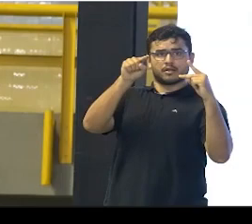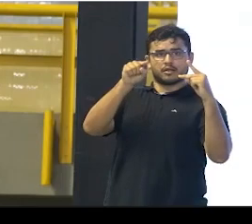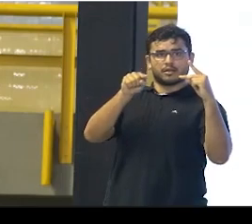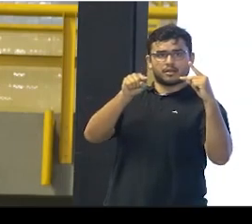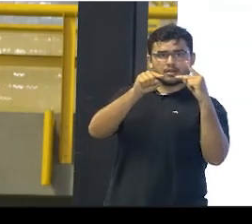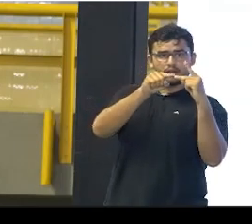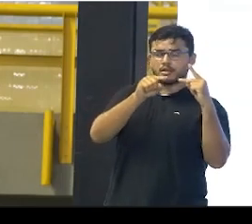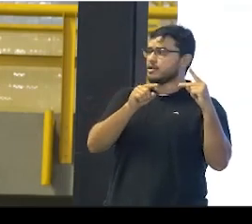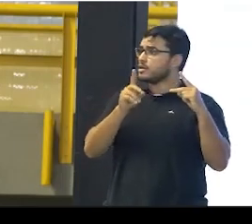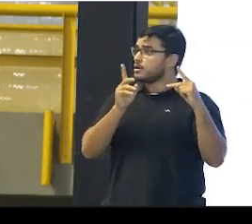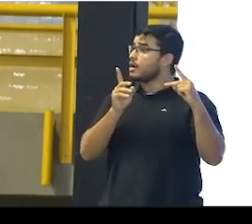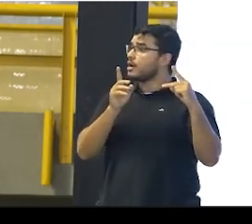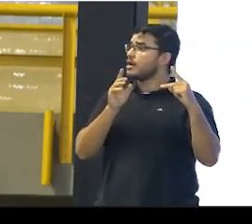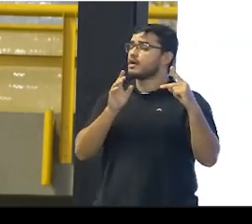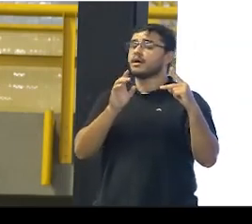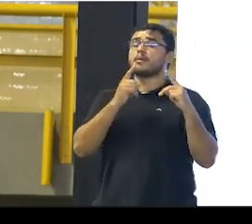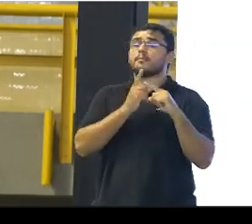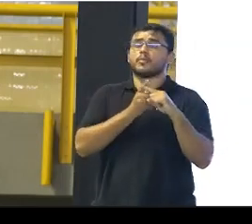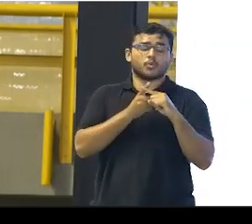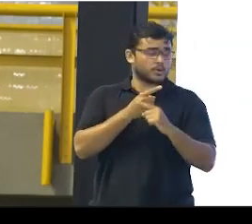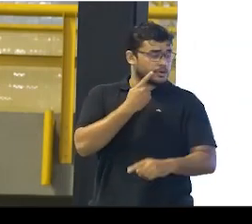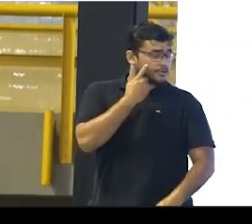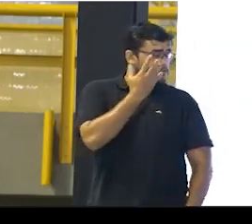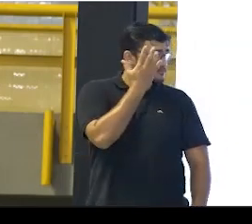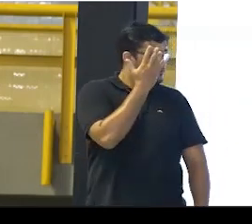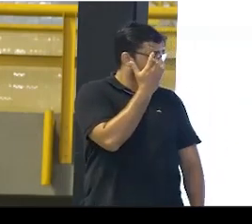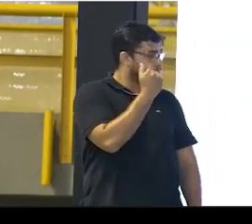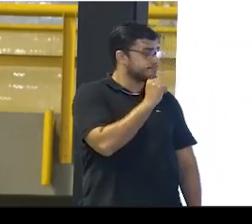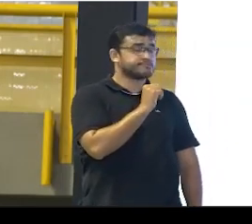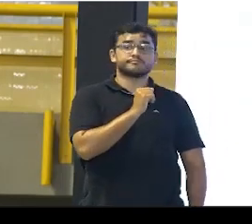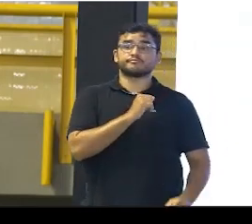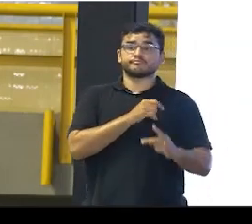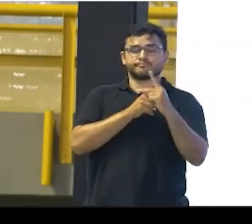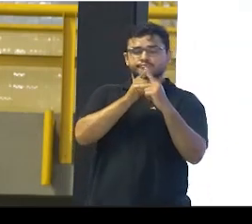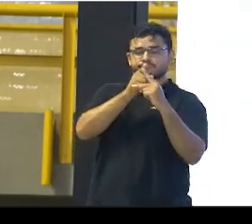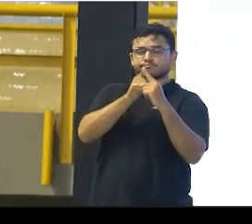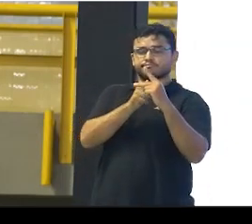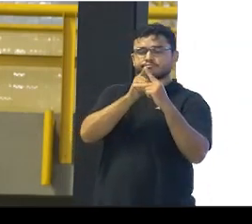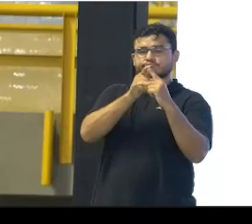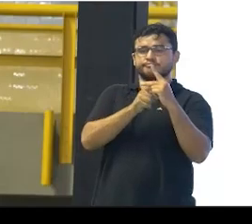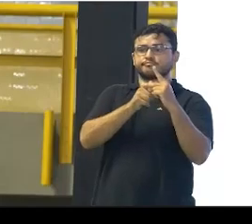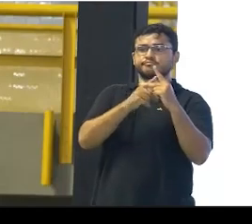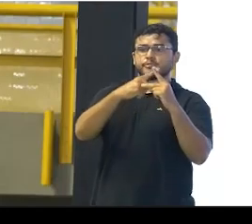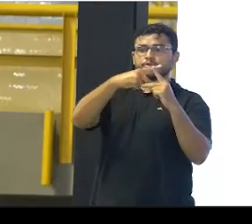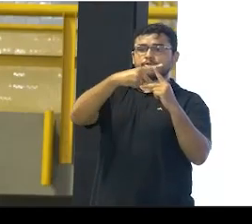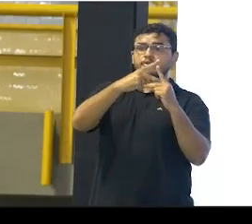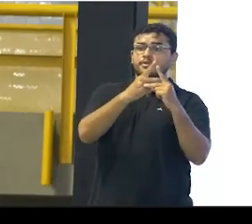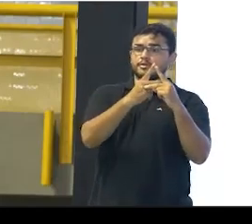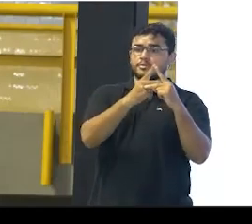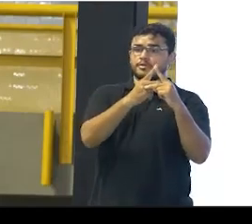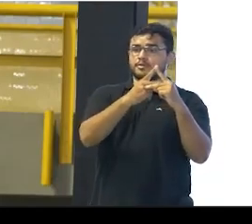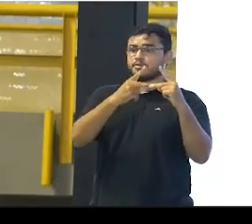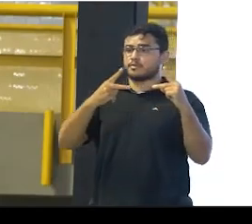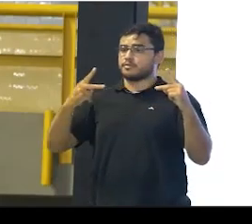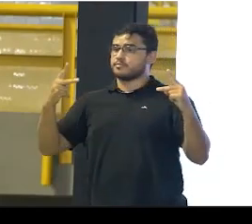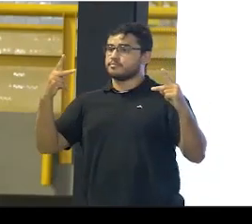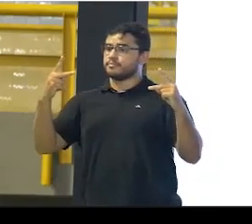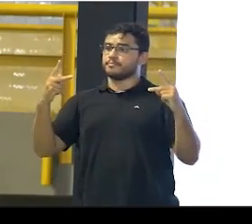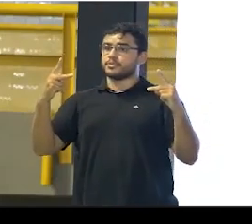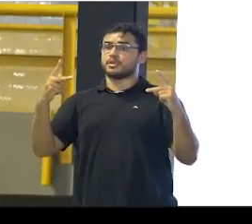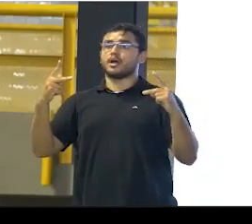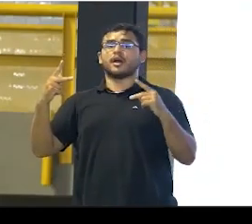amigos conversando, rapaz, tu precisa ir no meu sítio. Vá lá no meu sítio. São 20 mil